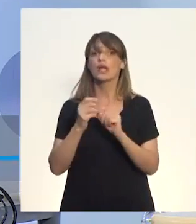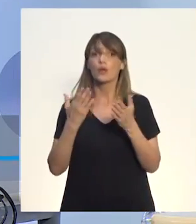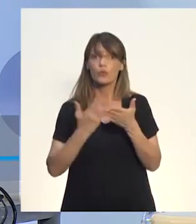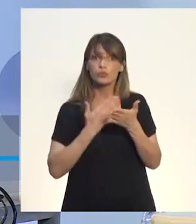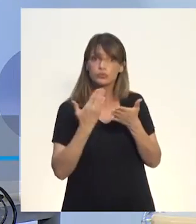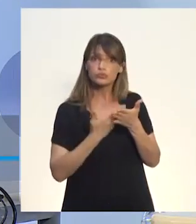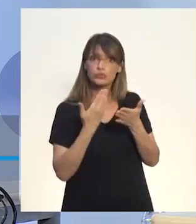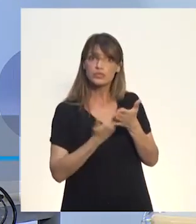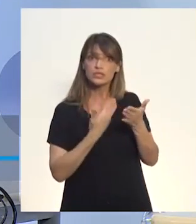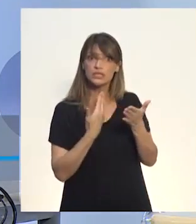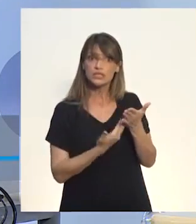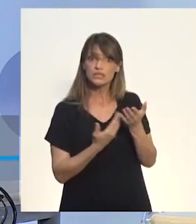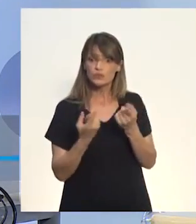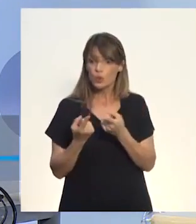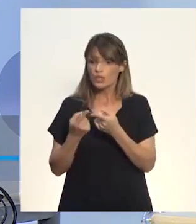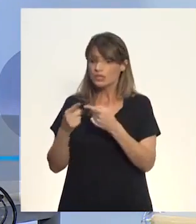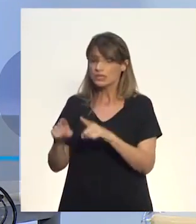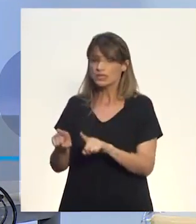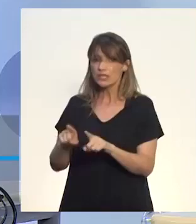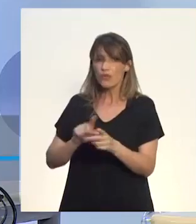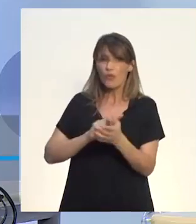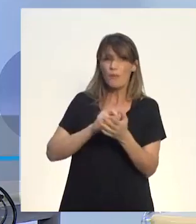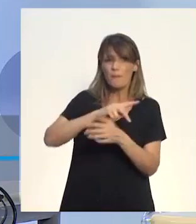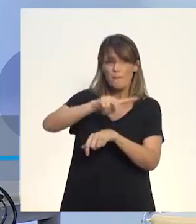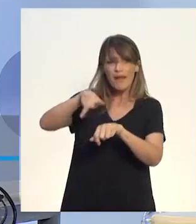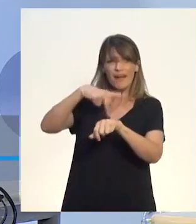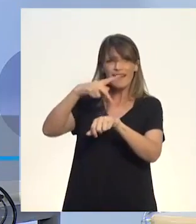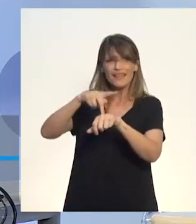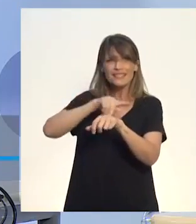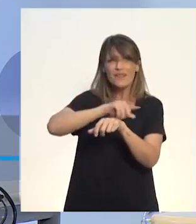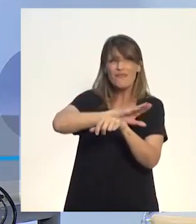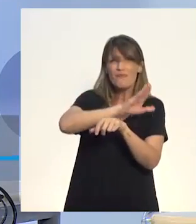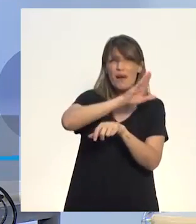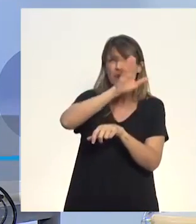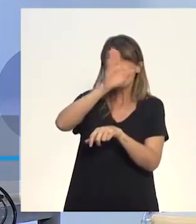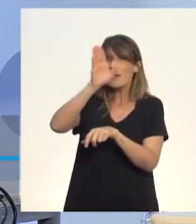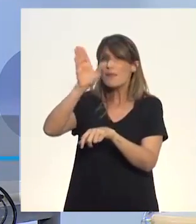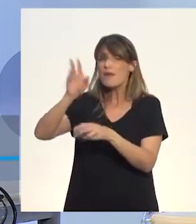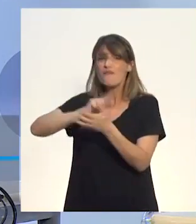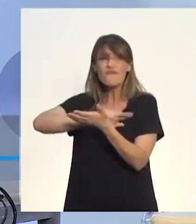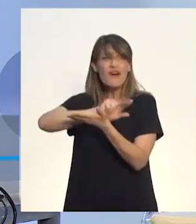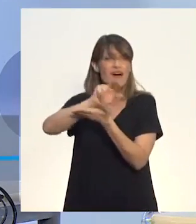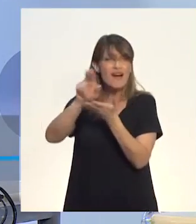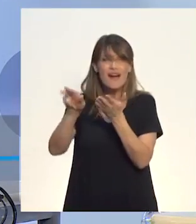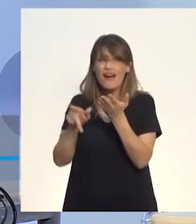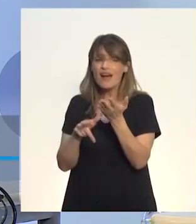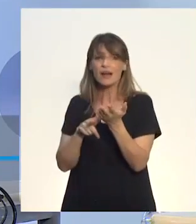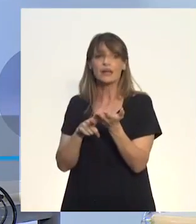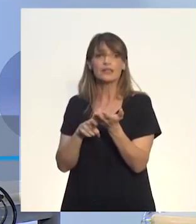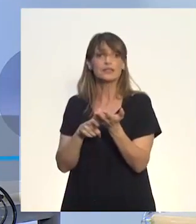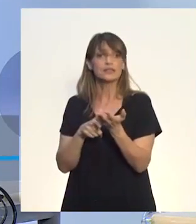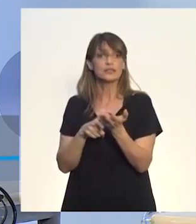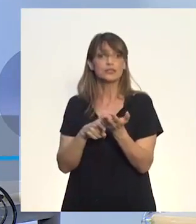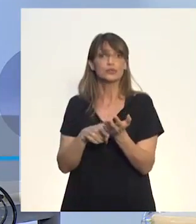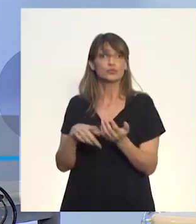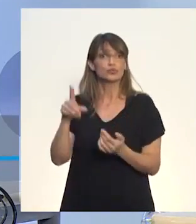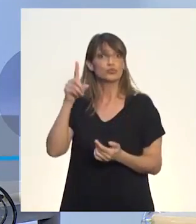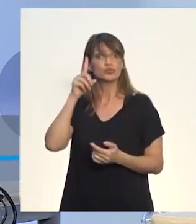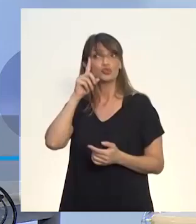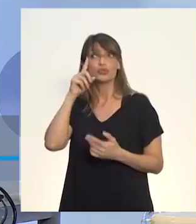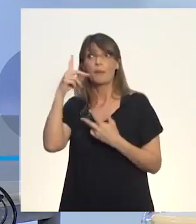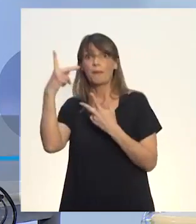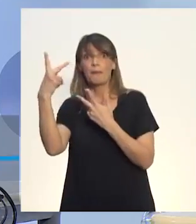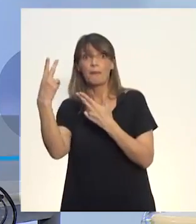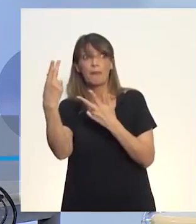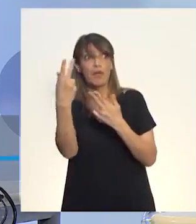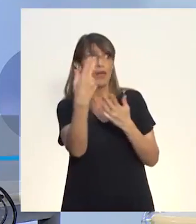lançado simultaneamente em vários países além da França. Daí vocês imaginem o que era toda a logística que envolvia você